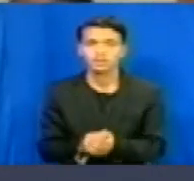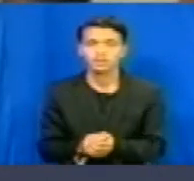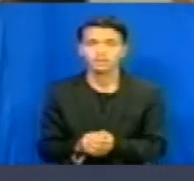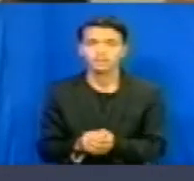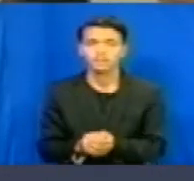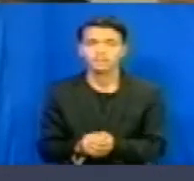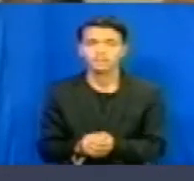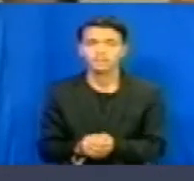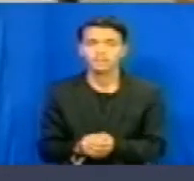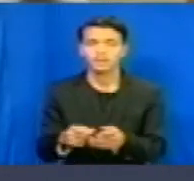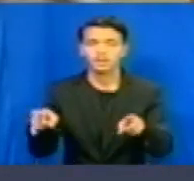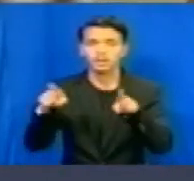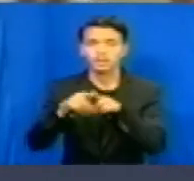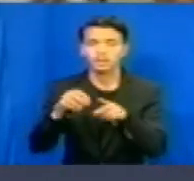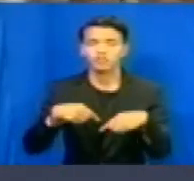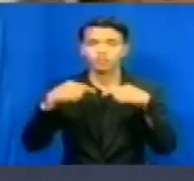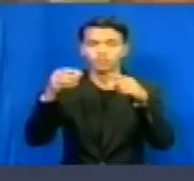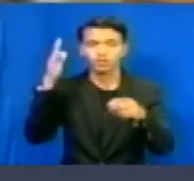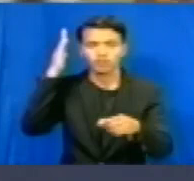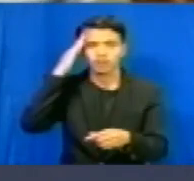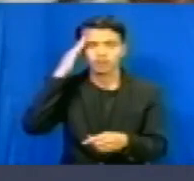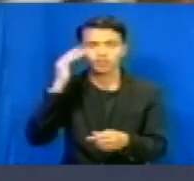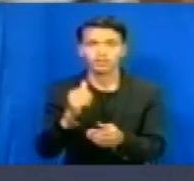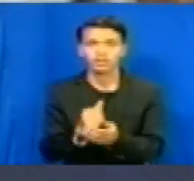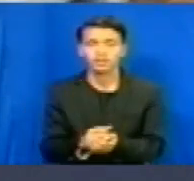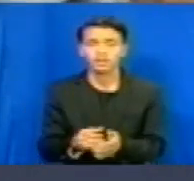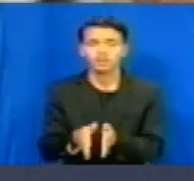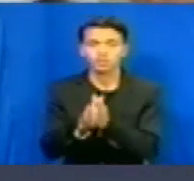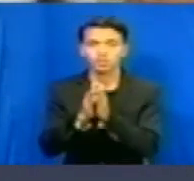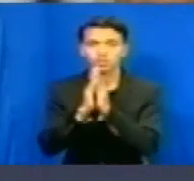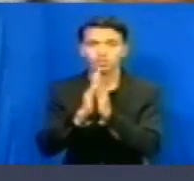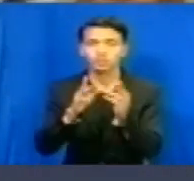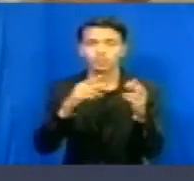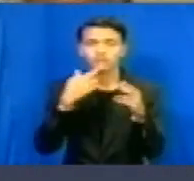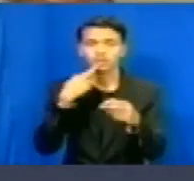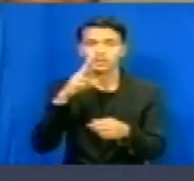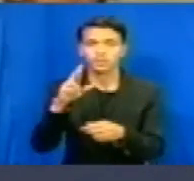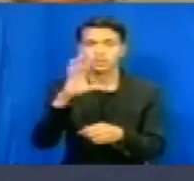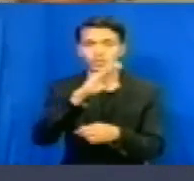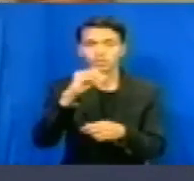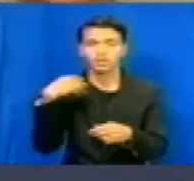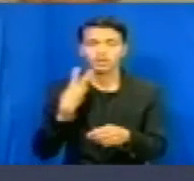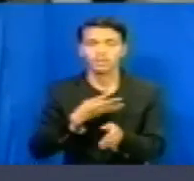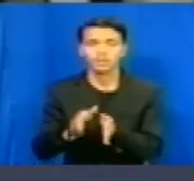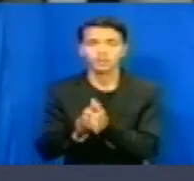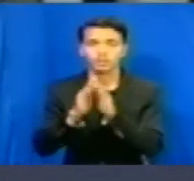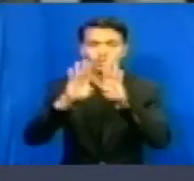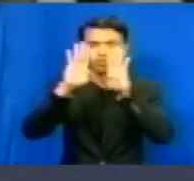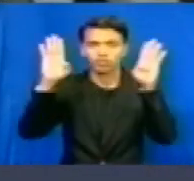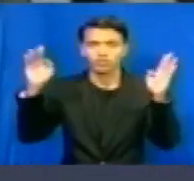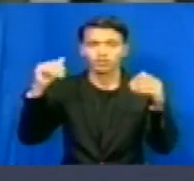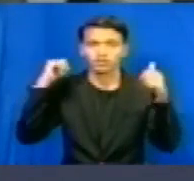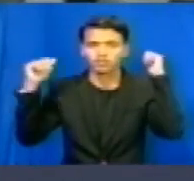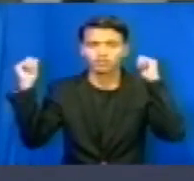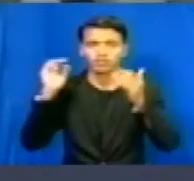parado total. Ansa ho anu ini maka ami halo manifestasi ini atu khusus de resposta no ami khusus atu reti bihi aktivitas. Atamba